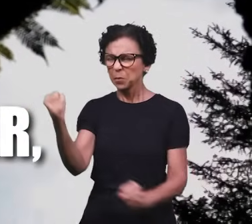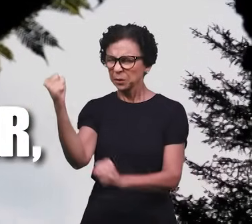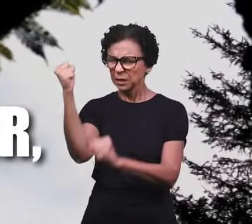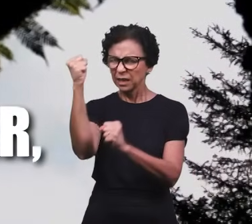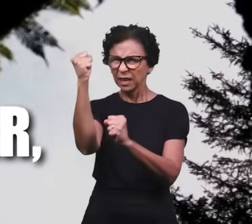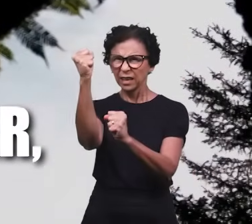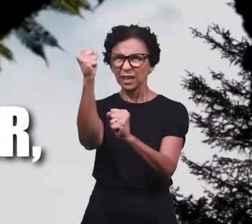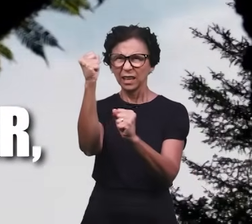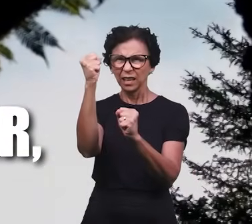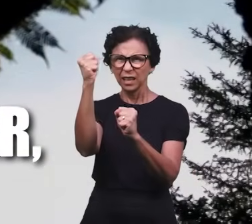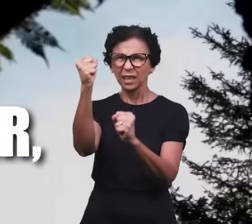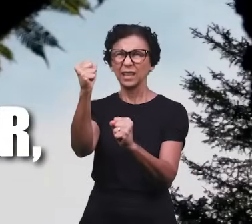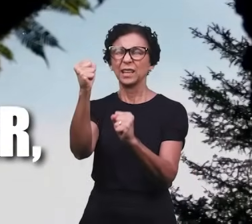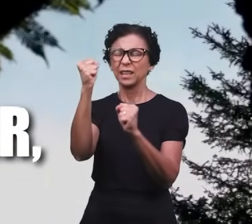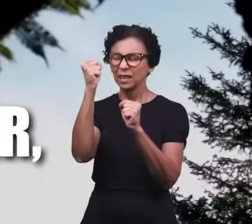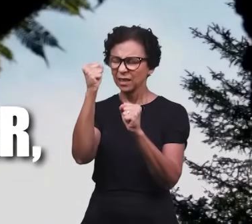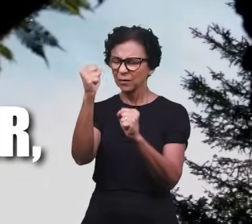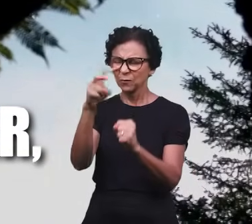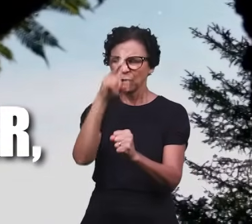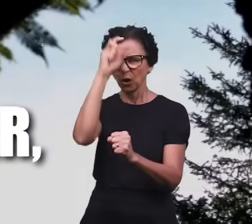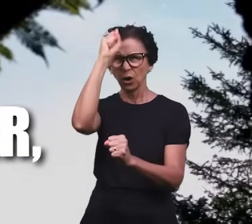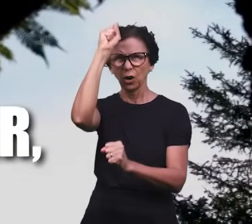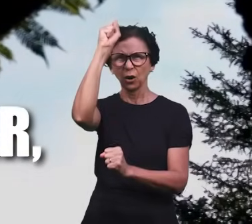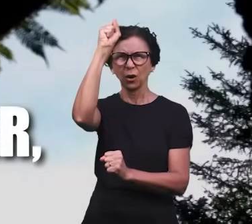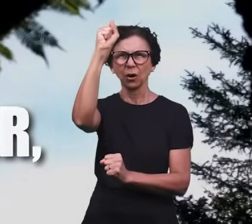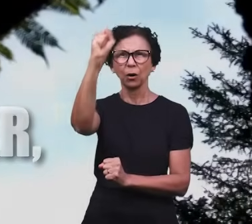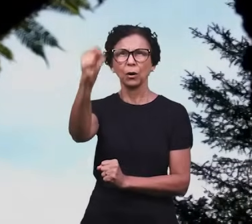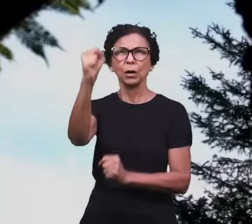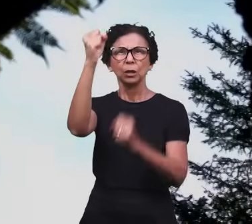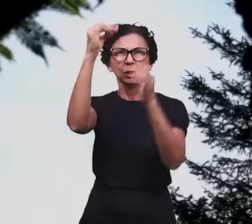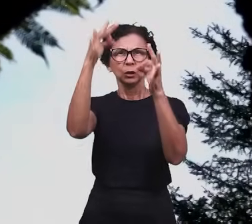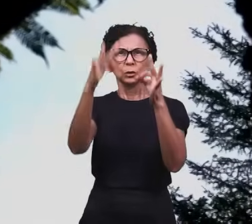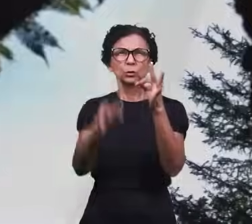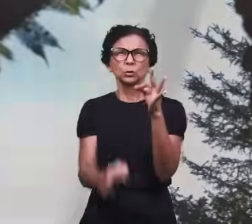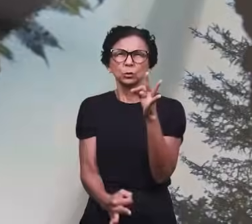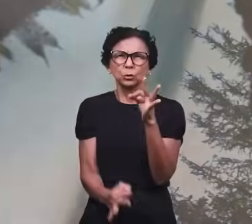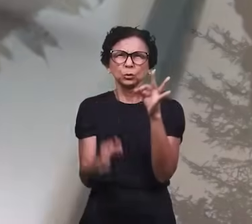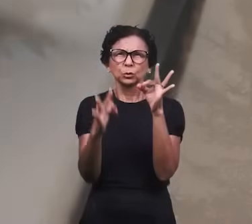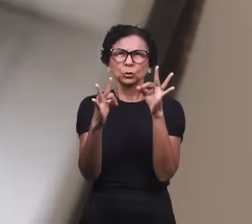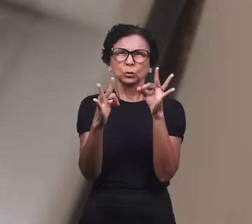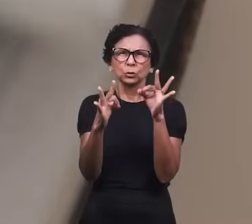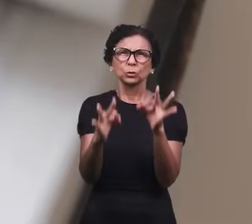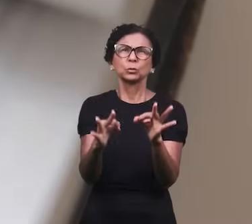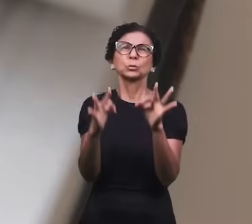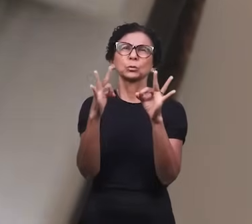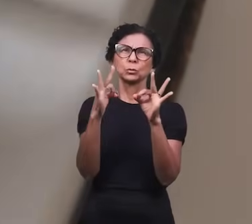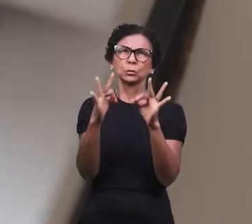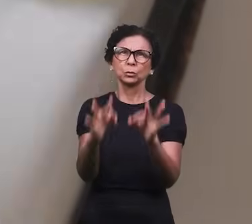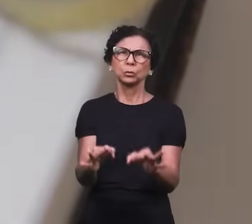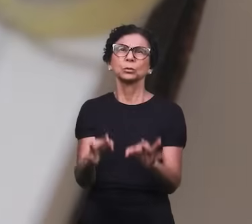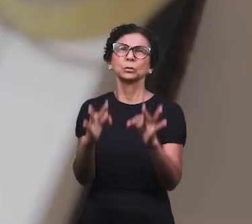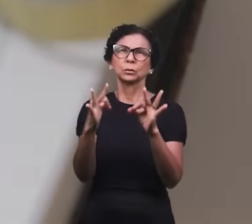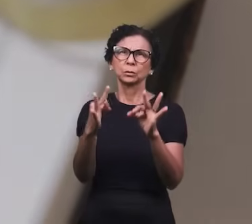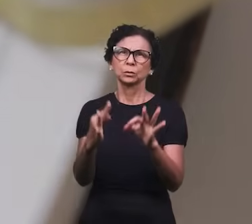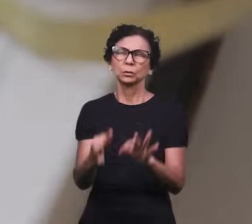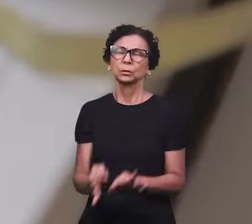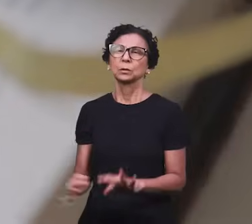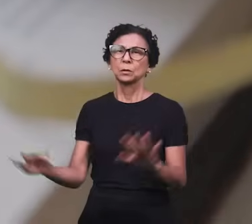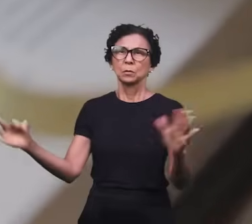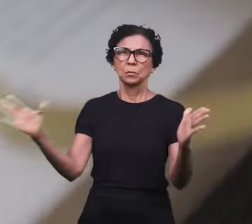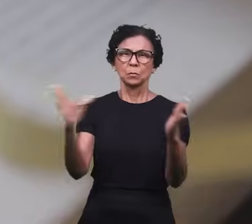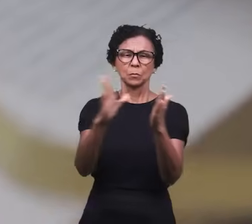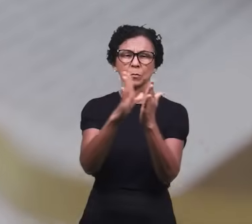estou reinando Mané s cumpridor da